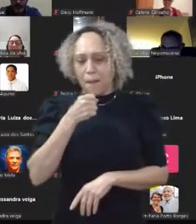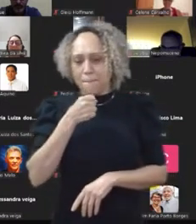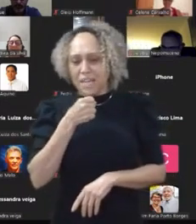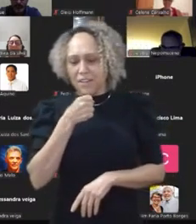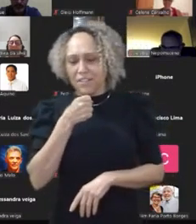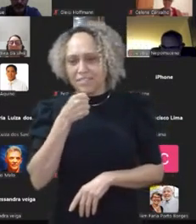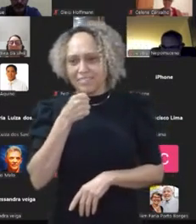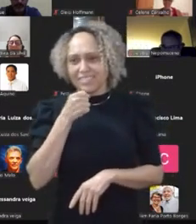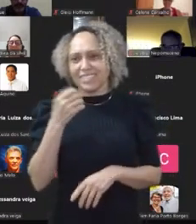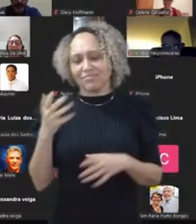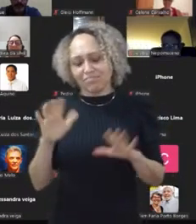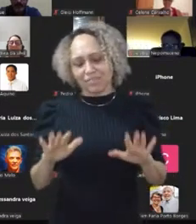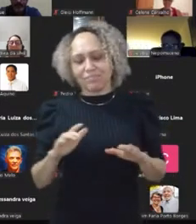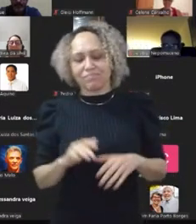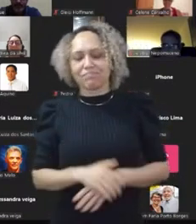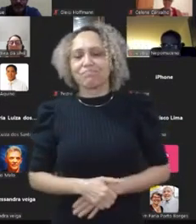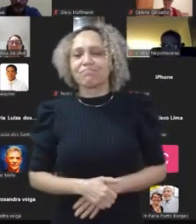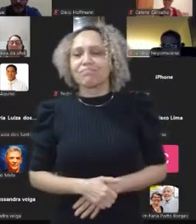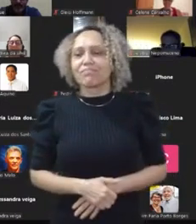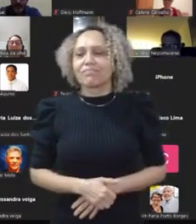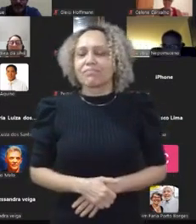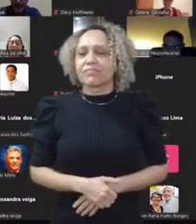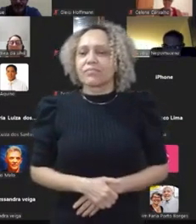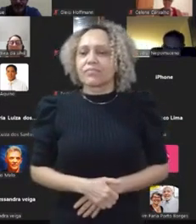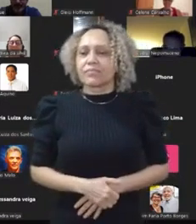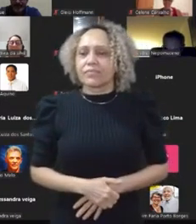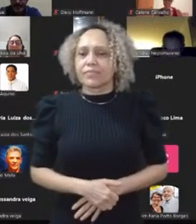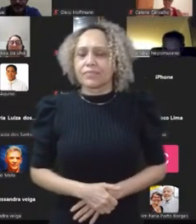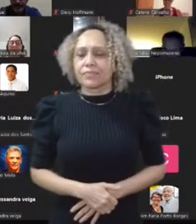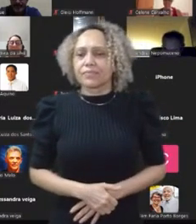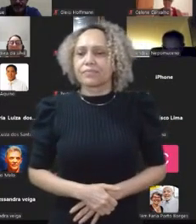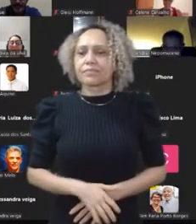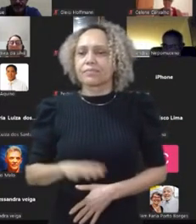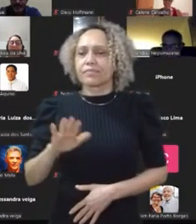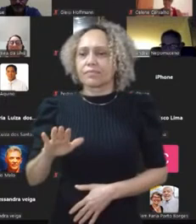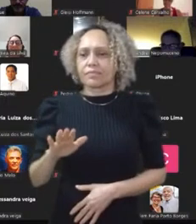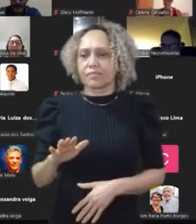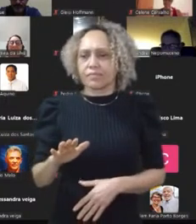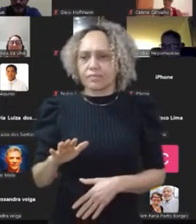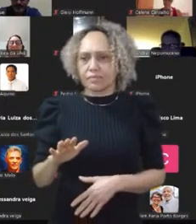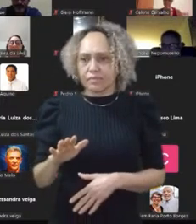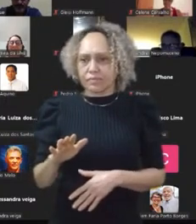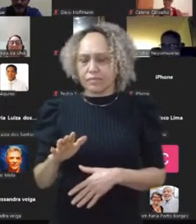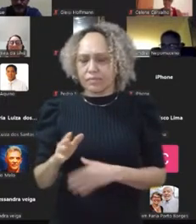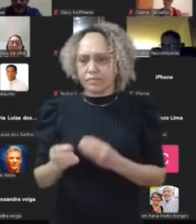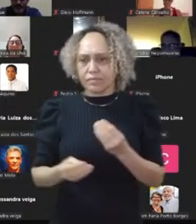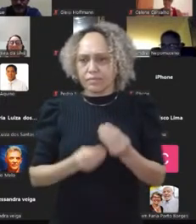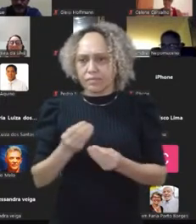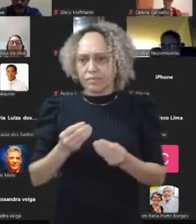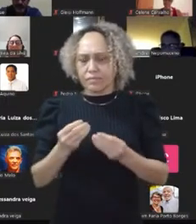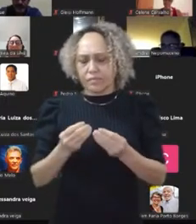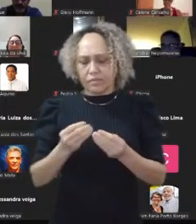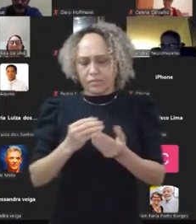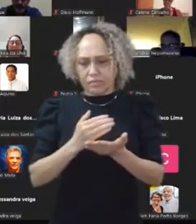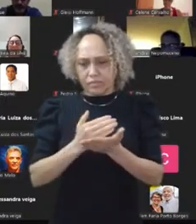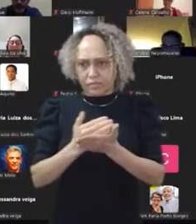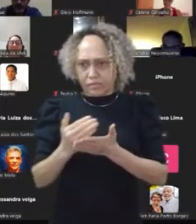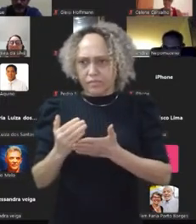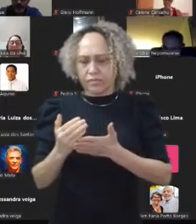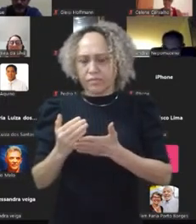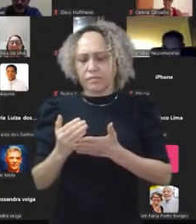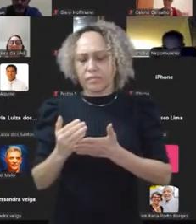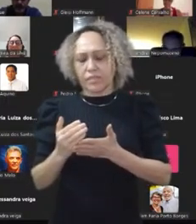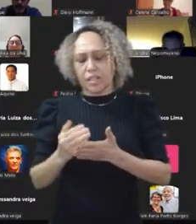coisa desse tipo e bom eh algo que eu sempre começo eh falando falando pros meus